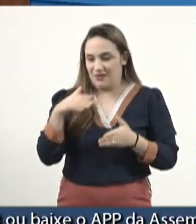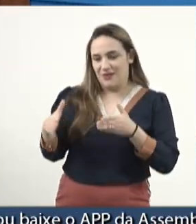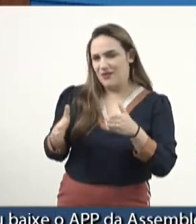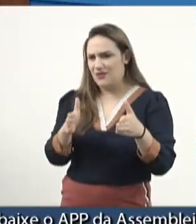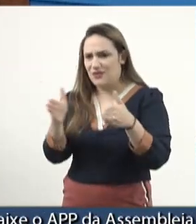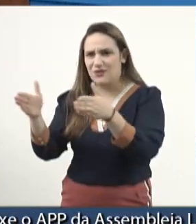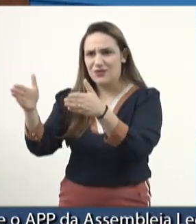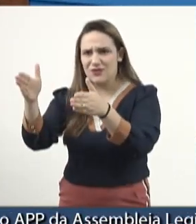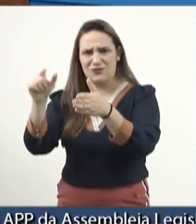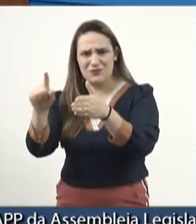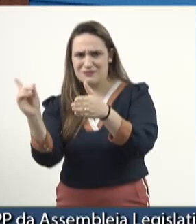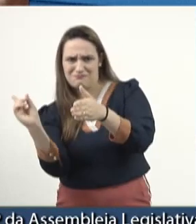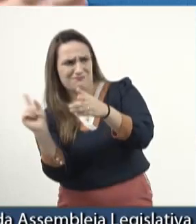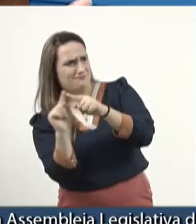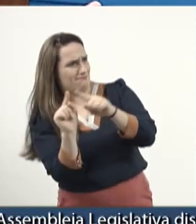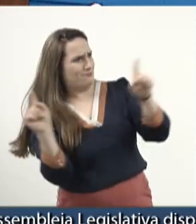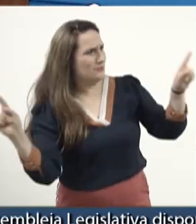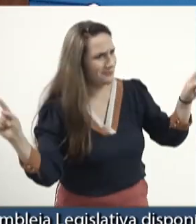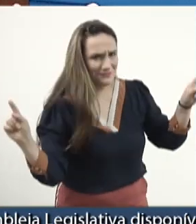para lá.